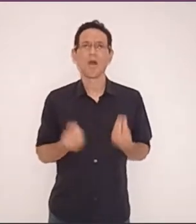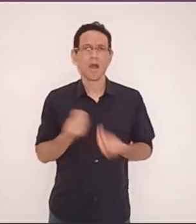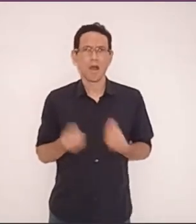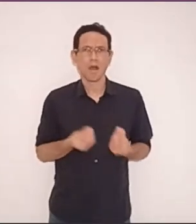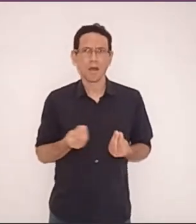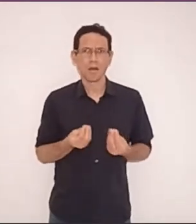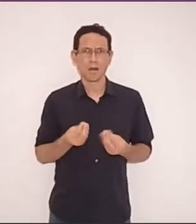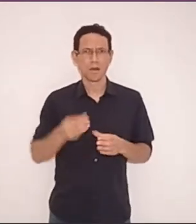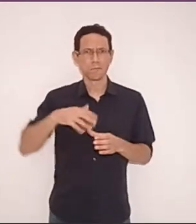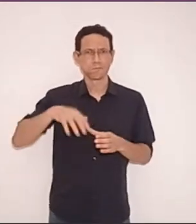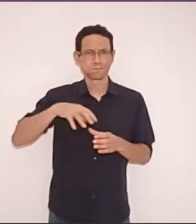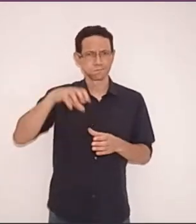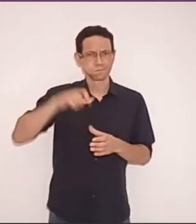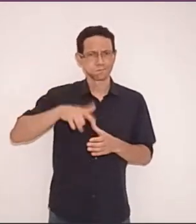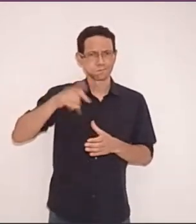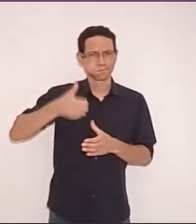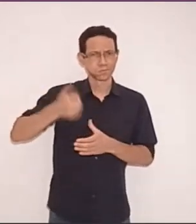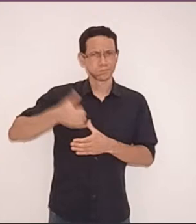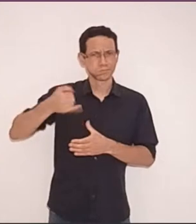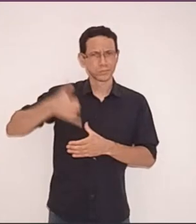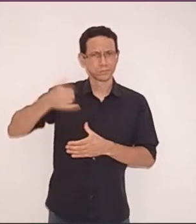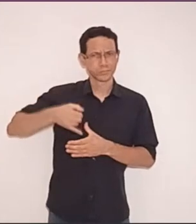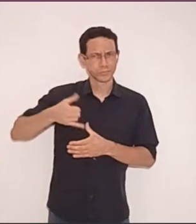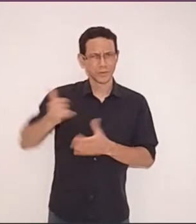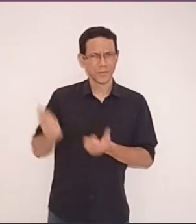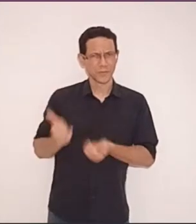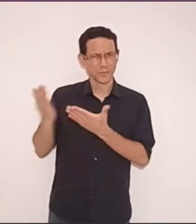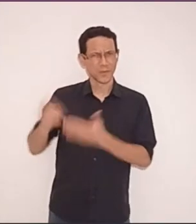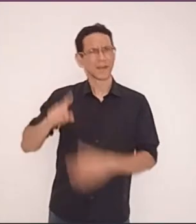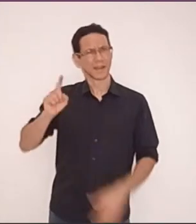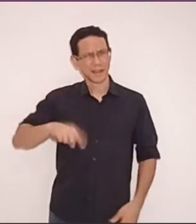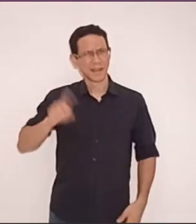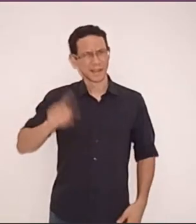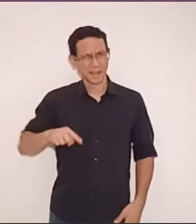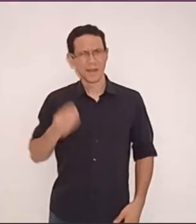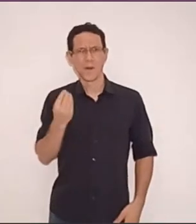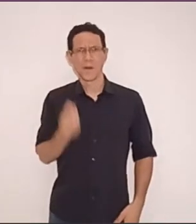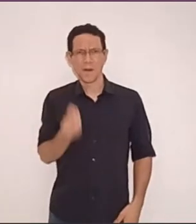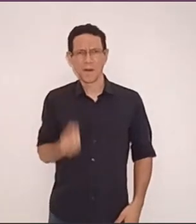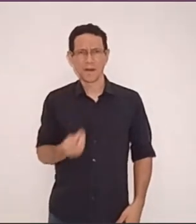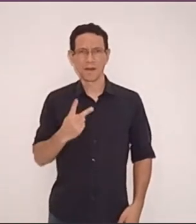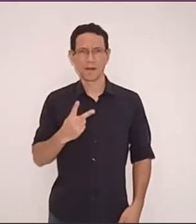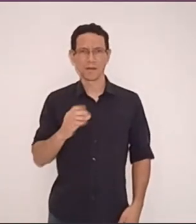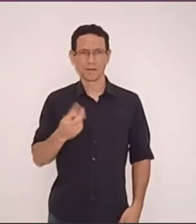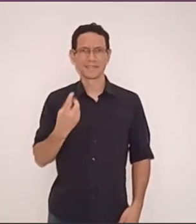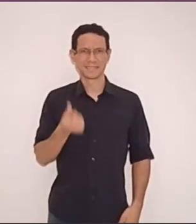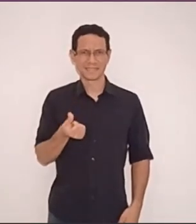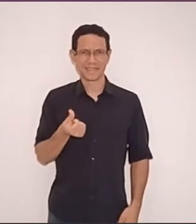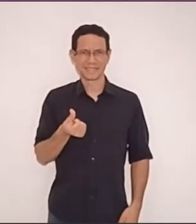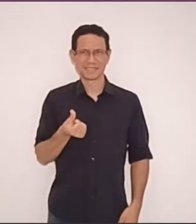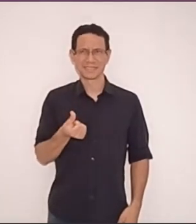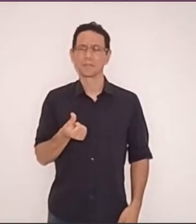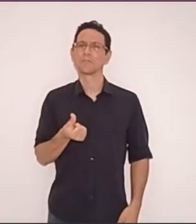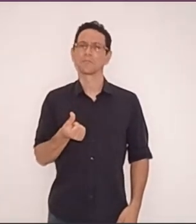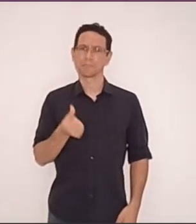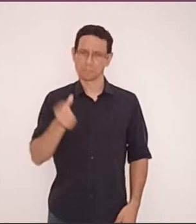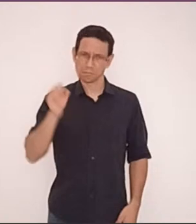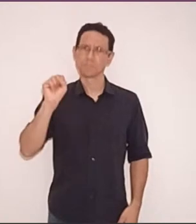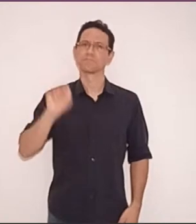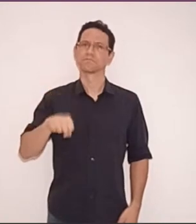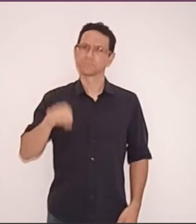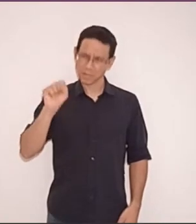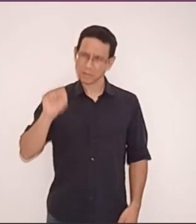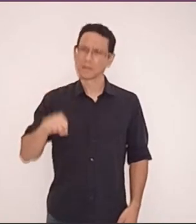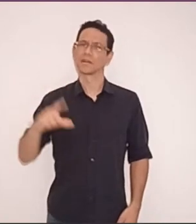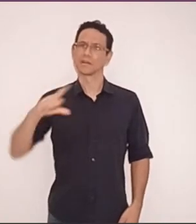necessidades no pote de sorvete na área de serviço isso em 2016 sim tem aonde vocês